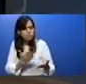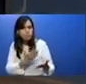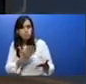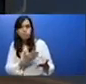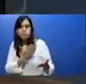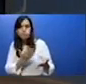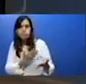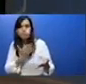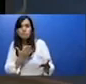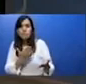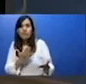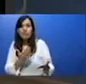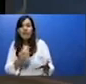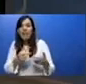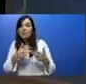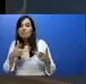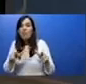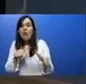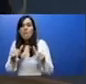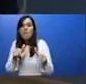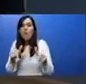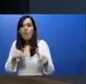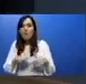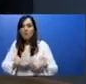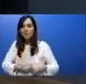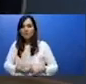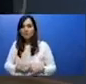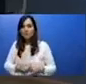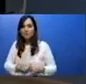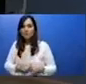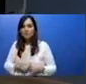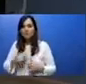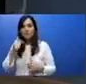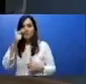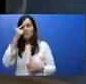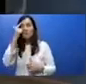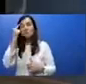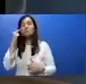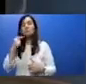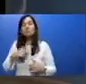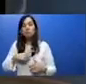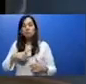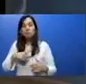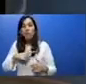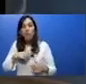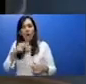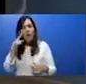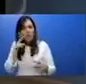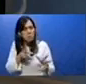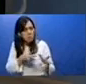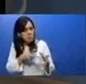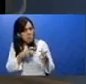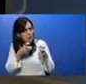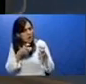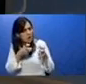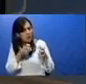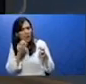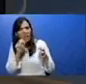de alguns de seus trabalhos que ele fez. Por meio deles, percebeu-se que Leonardo da